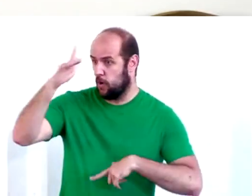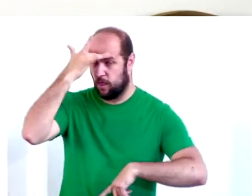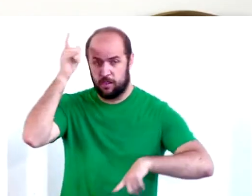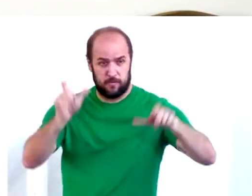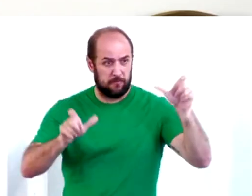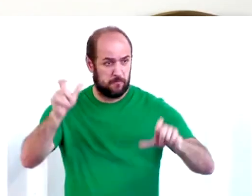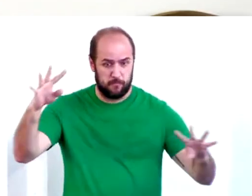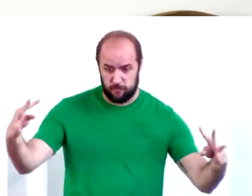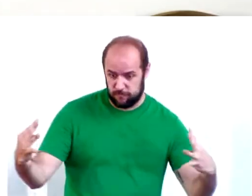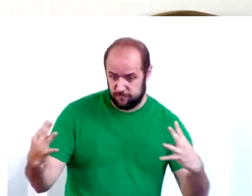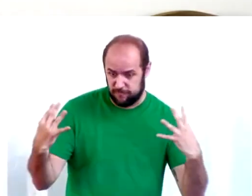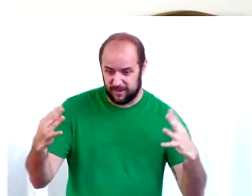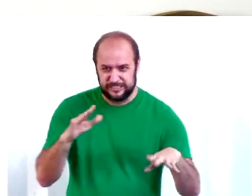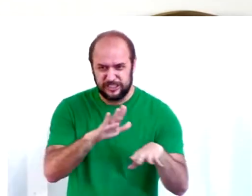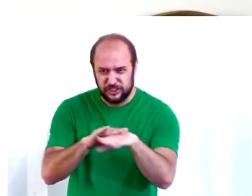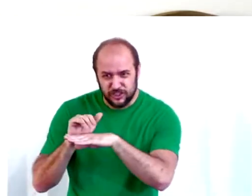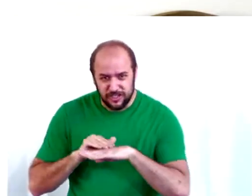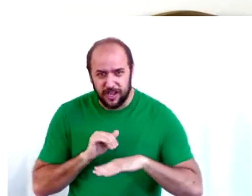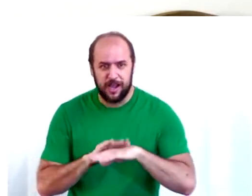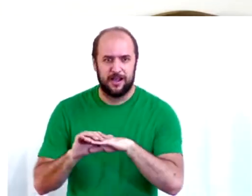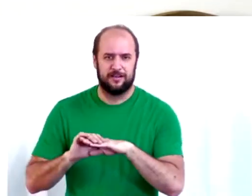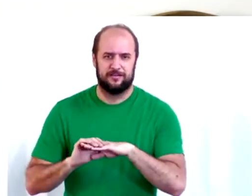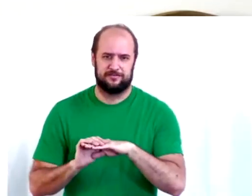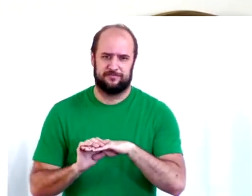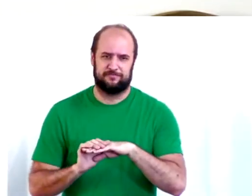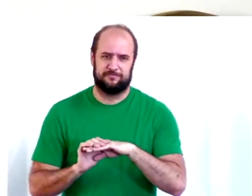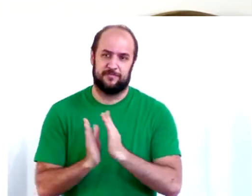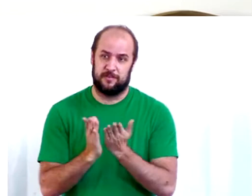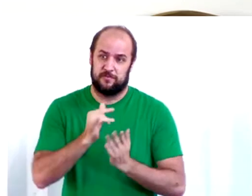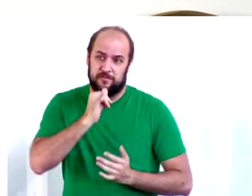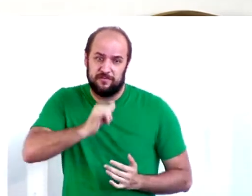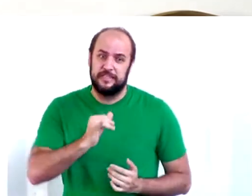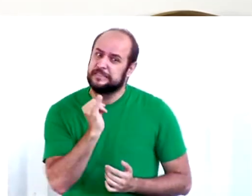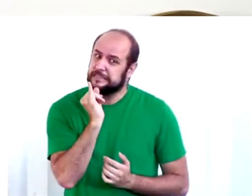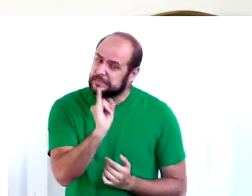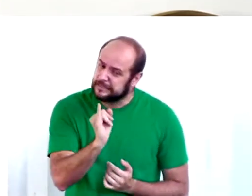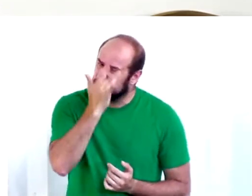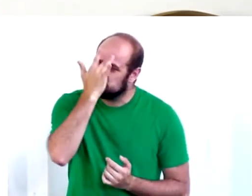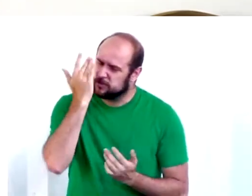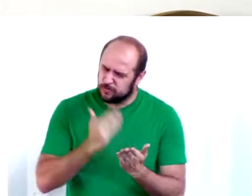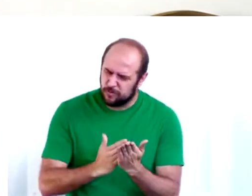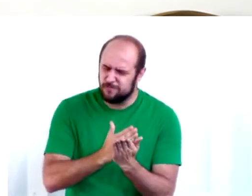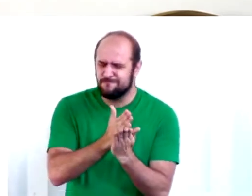vida. Por isso o texto diz: se alguém se desviar da verdade,